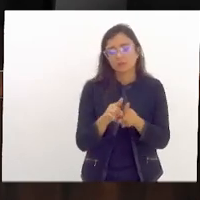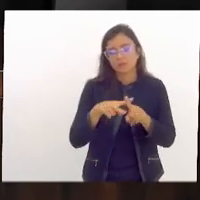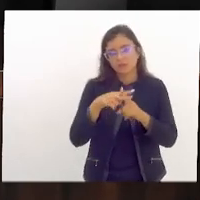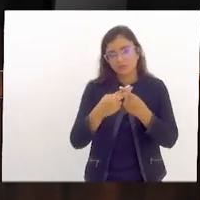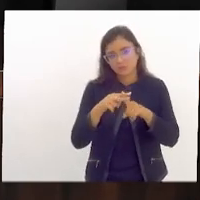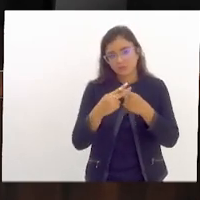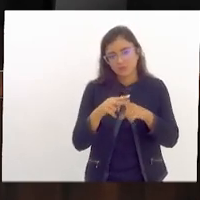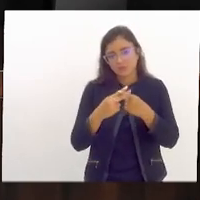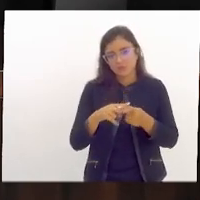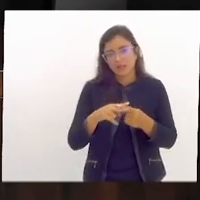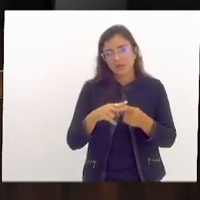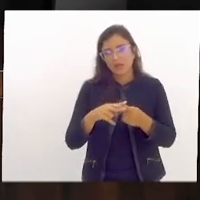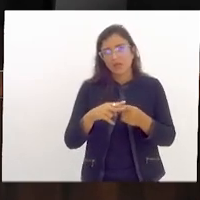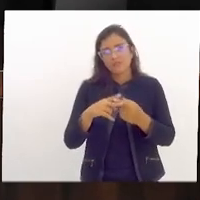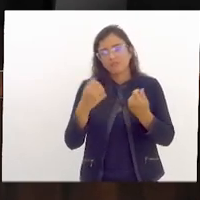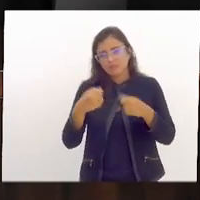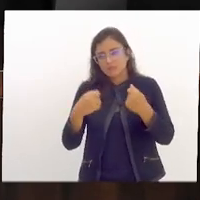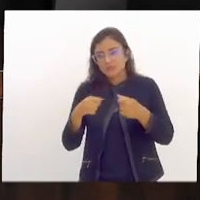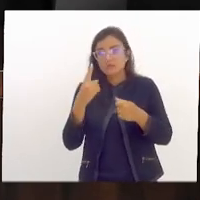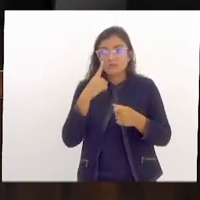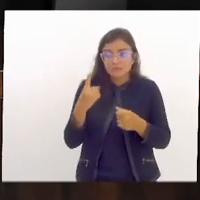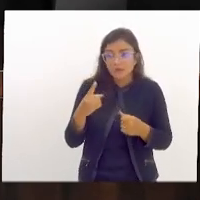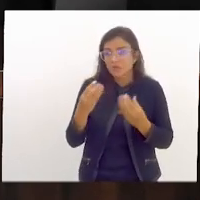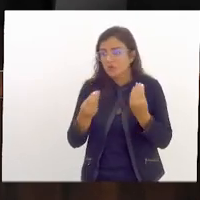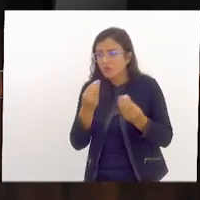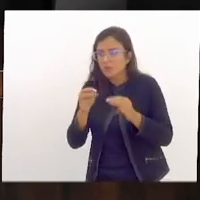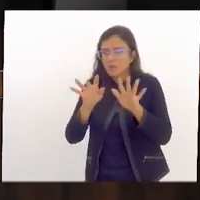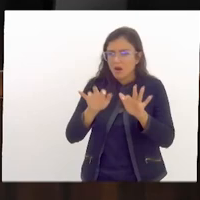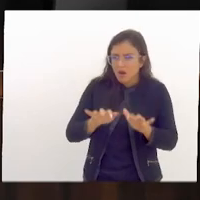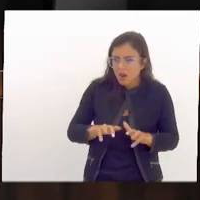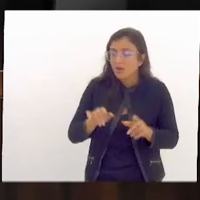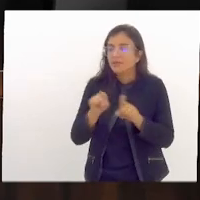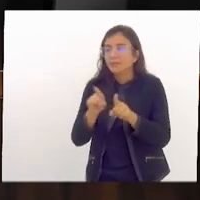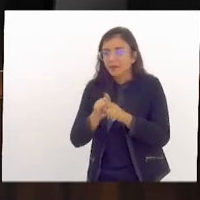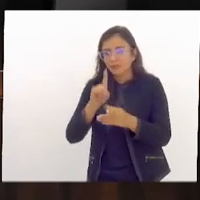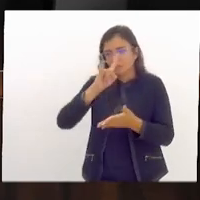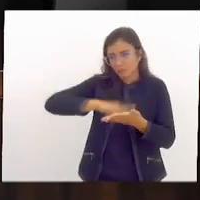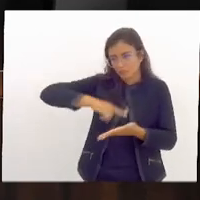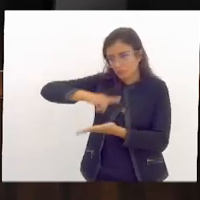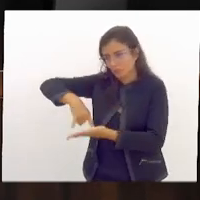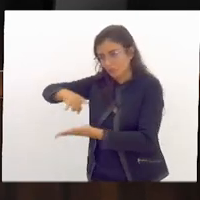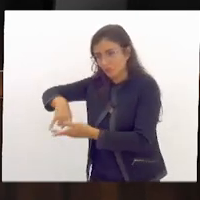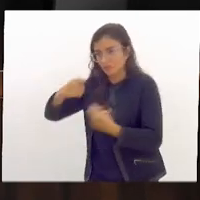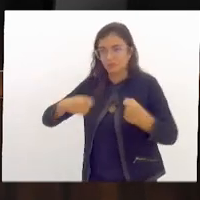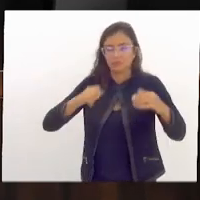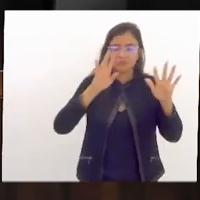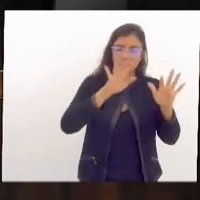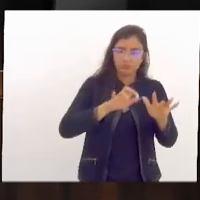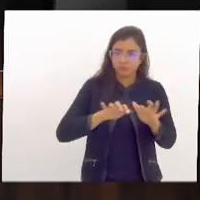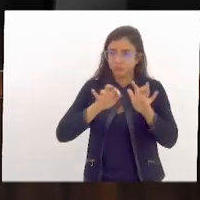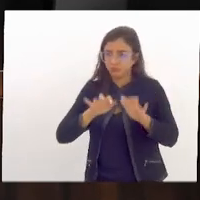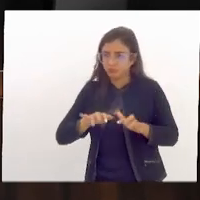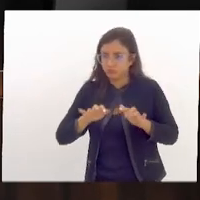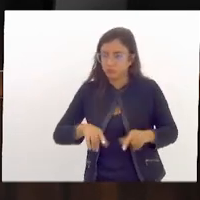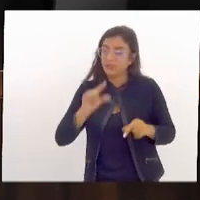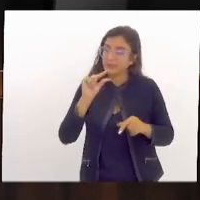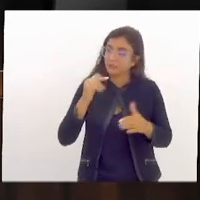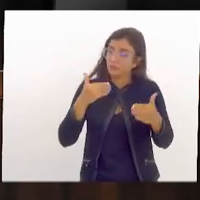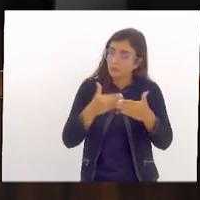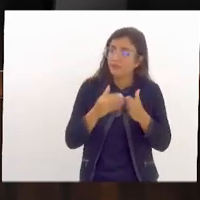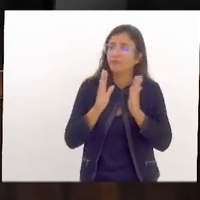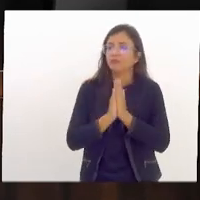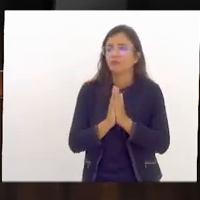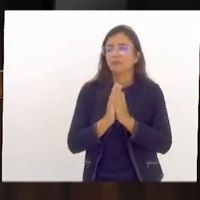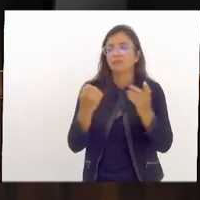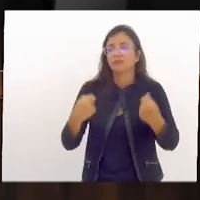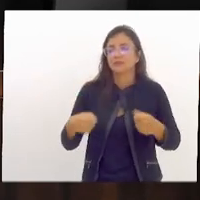dos documentos históricos ali existentes, sua digitalização, sejam efetuados no mais breve tempo possível. São documentos